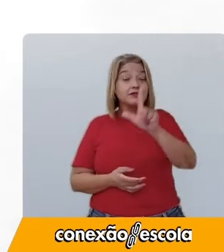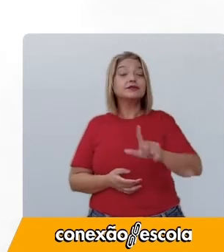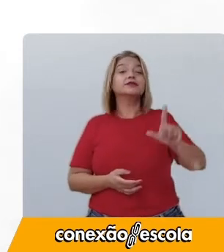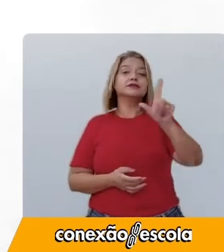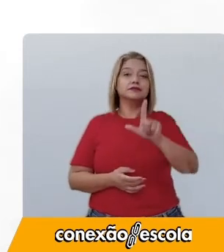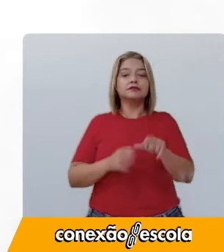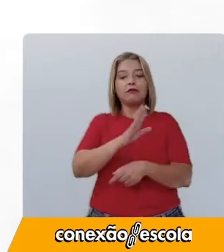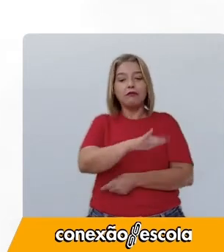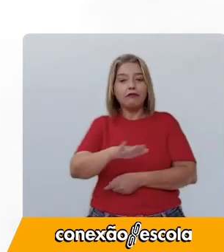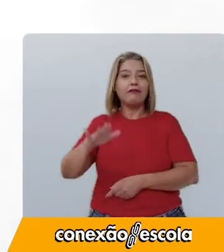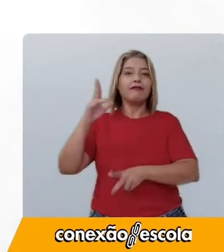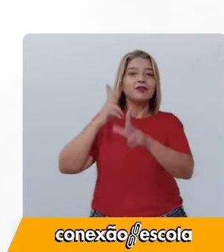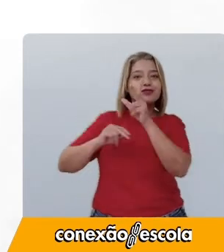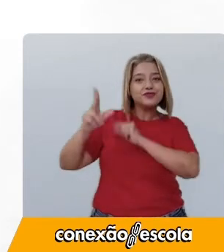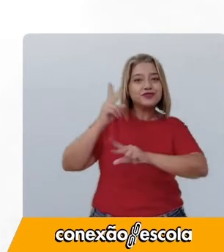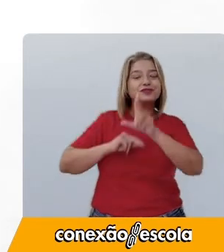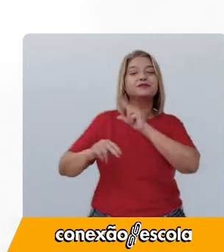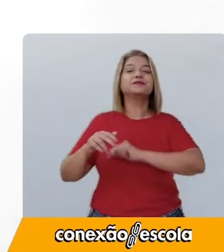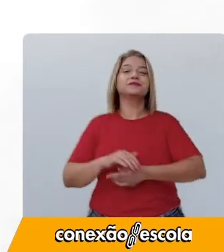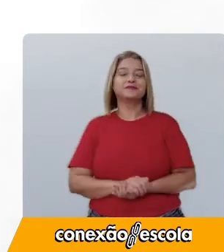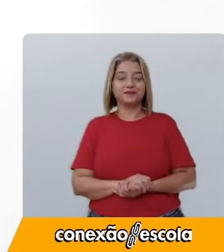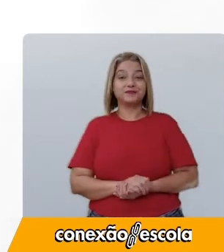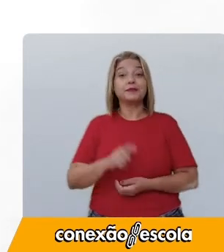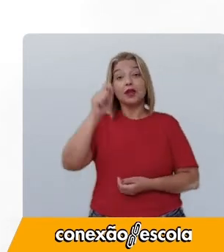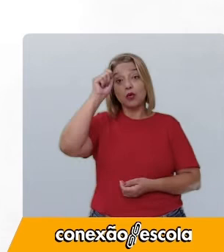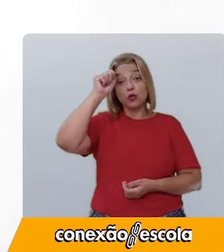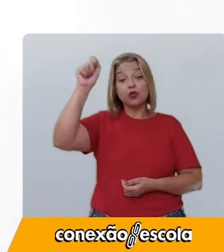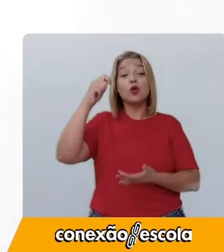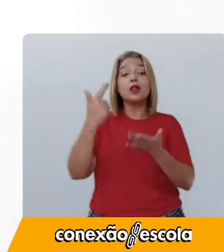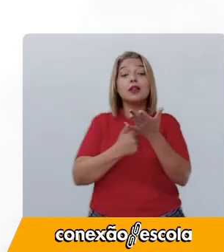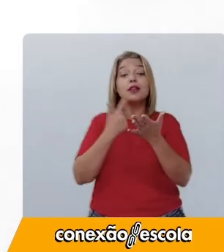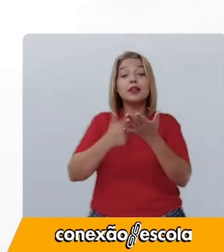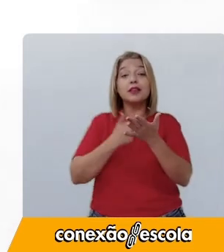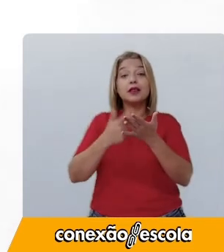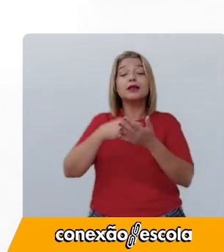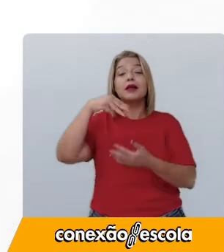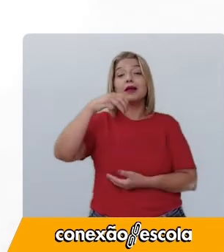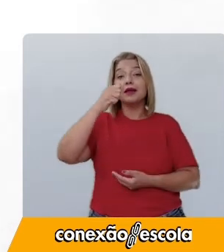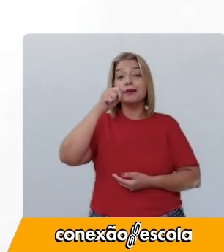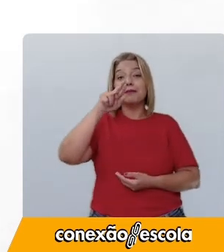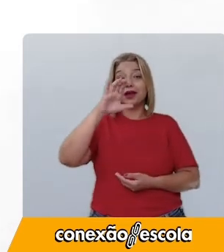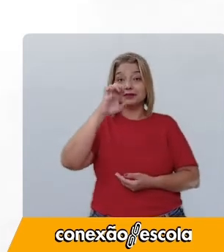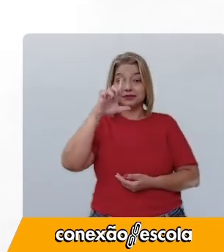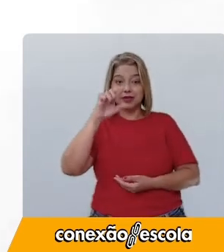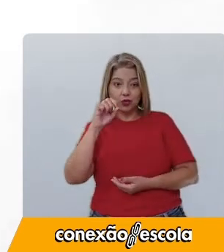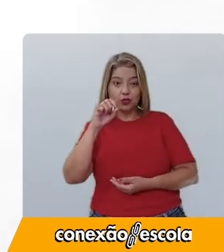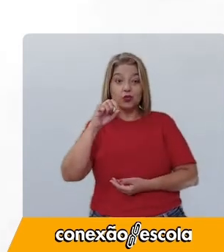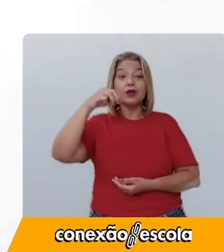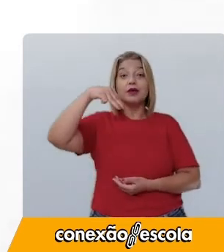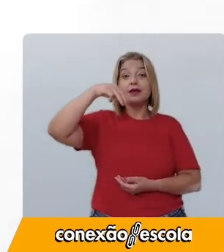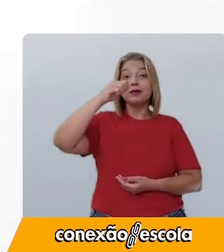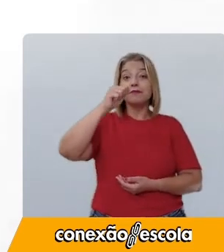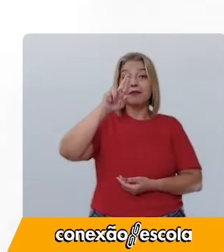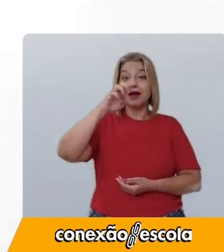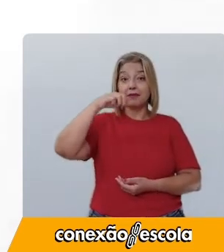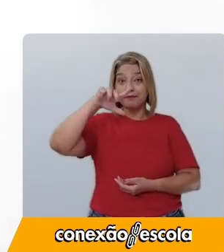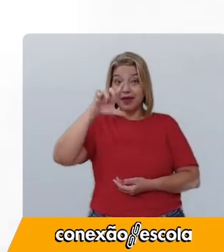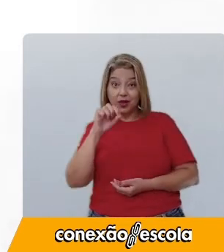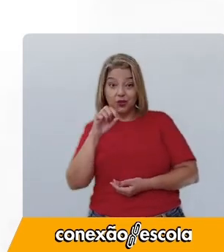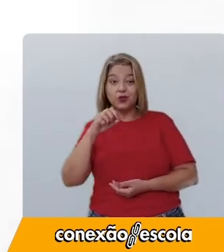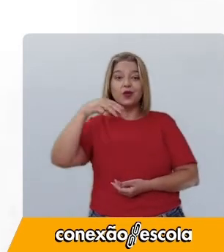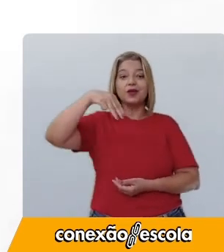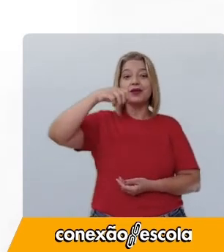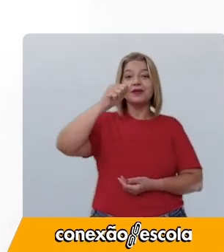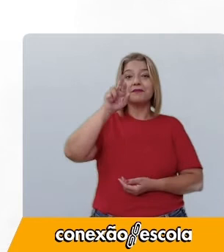infanto-juvenil. É autora do livro Marcelo Marmelo Martelo e foi